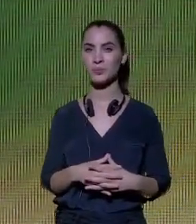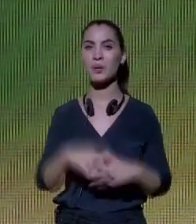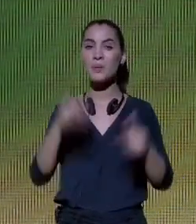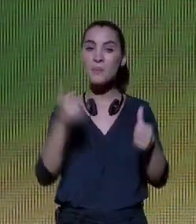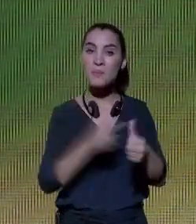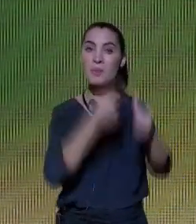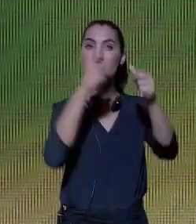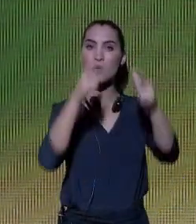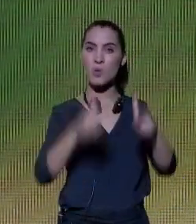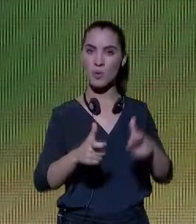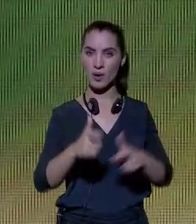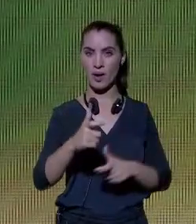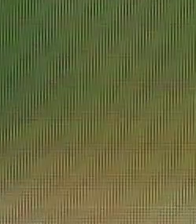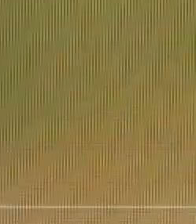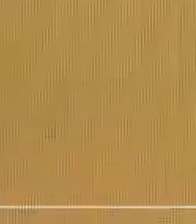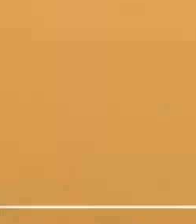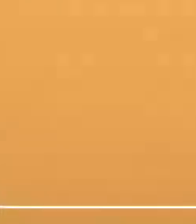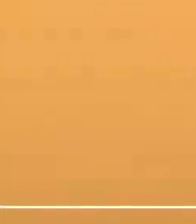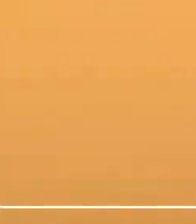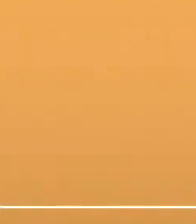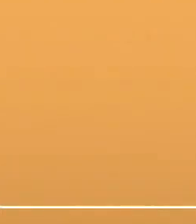a Prefeitura de Salvador.